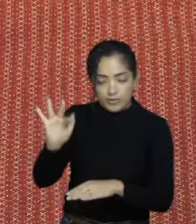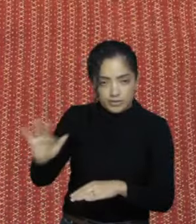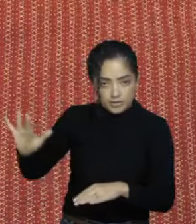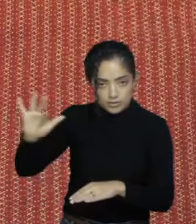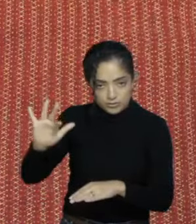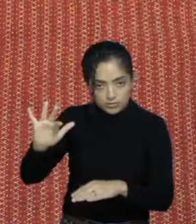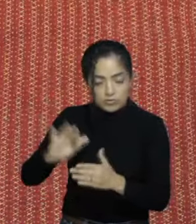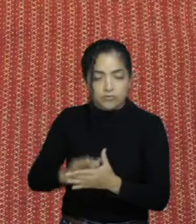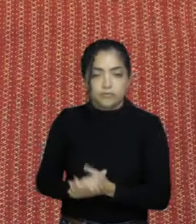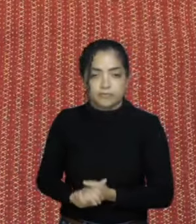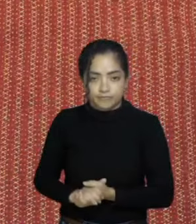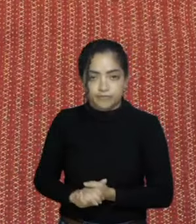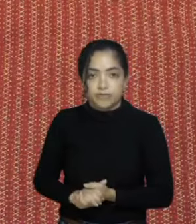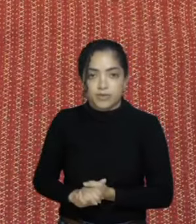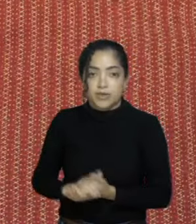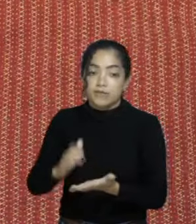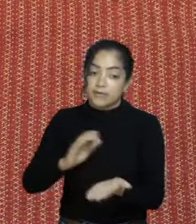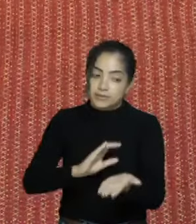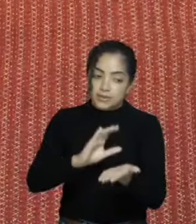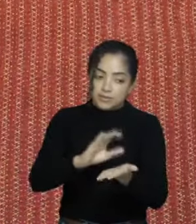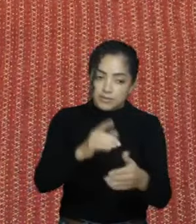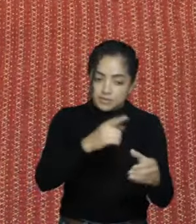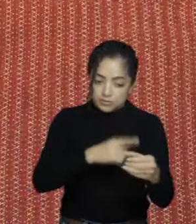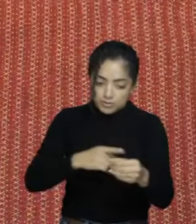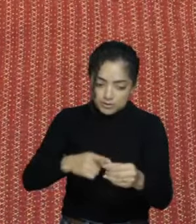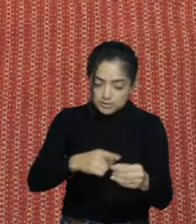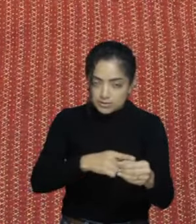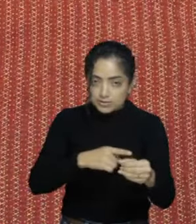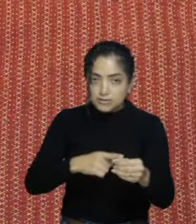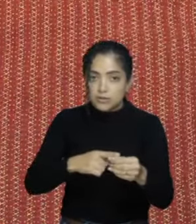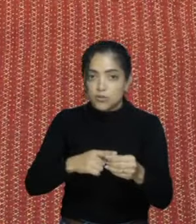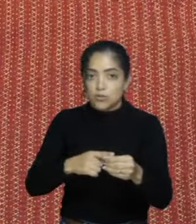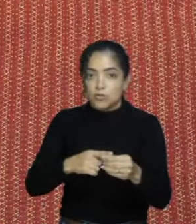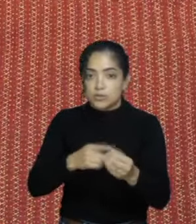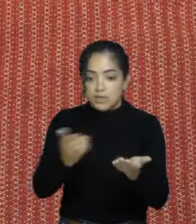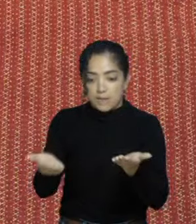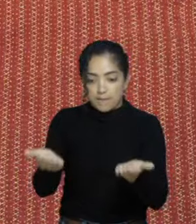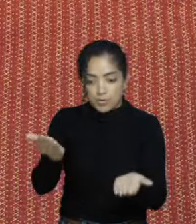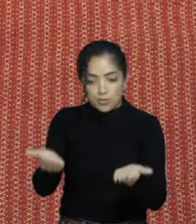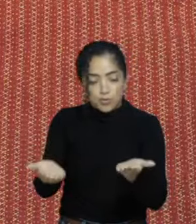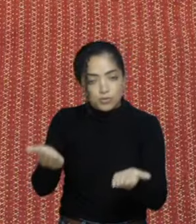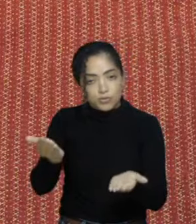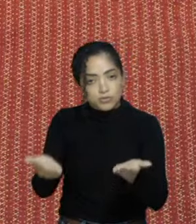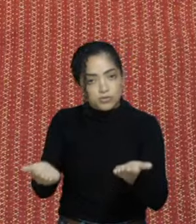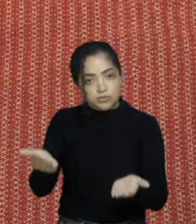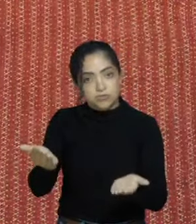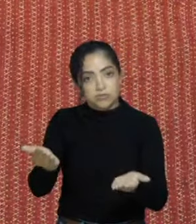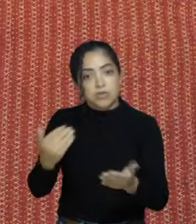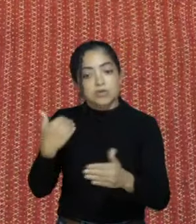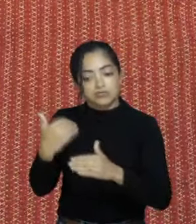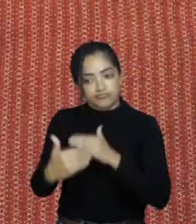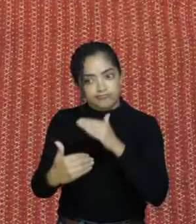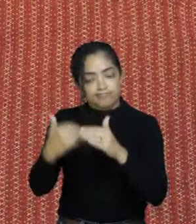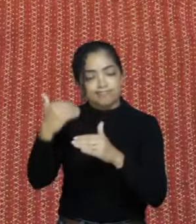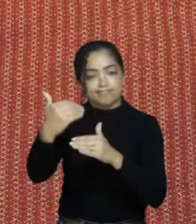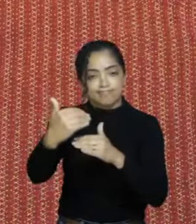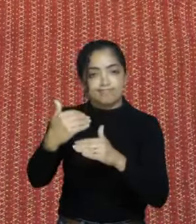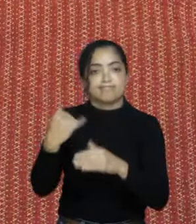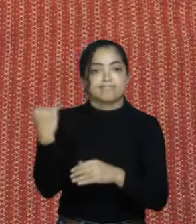do estado vai ser repassado por os municípios na proporcionalidade de cada um então é um avanço importante